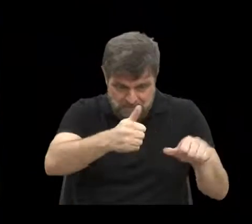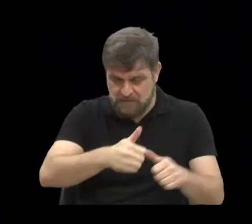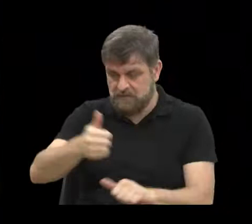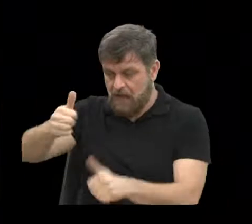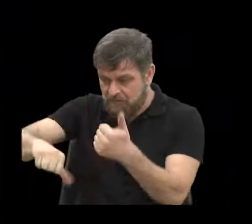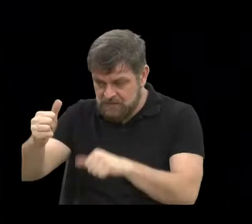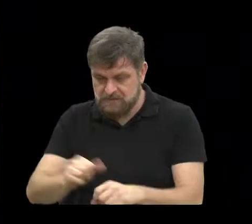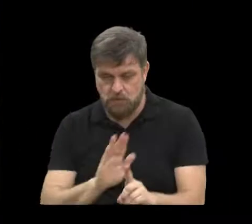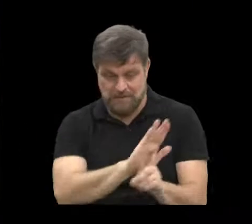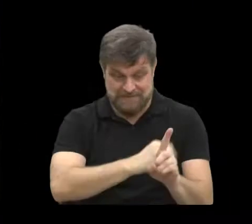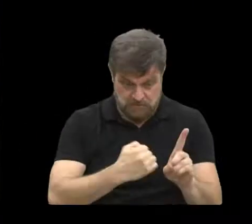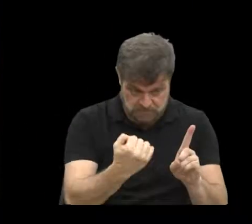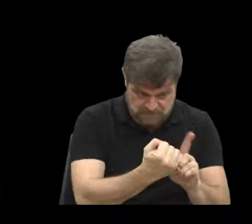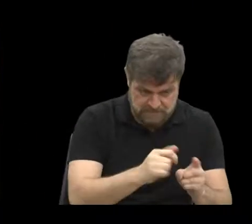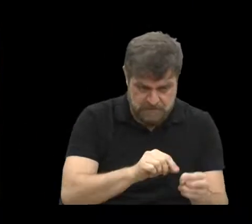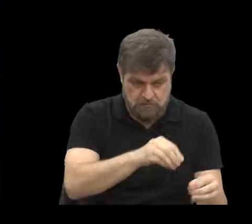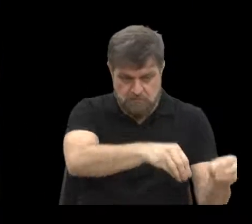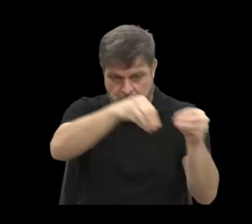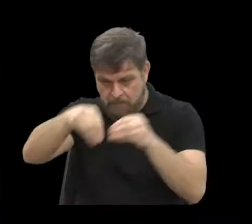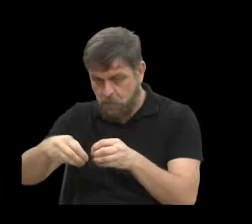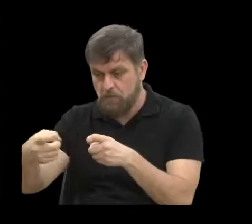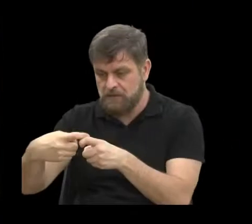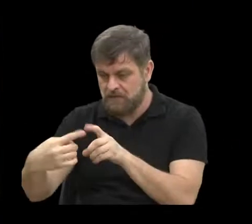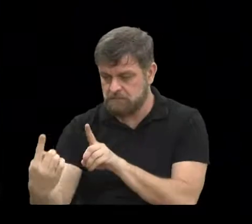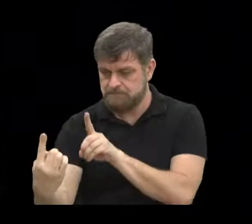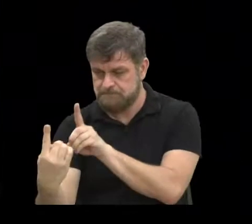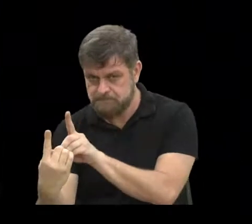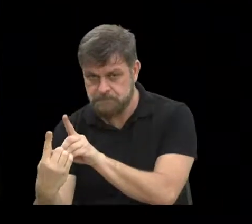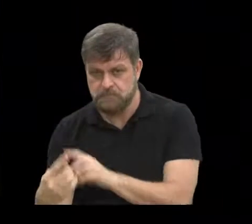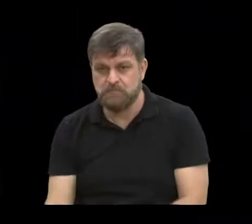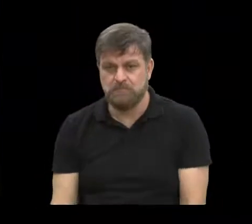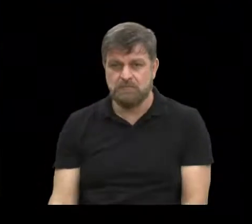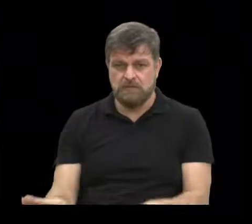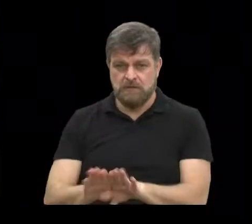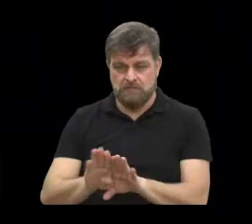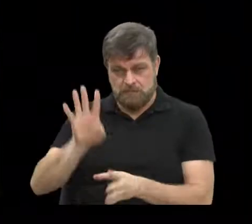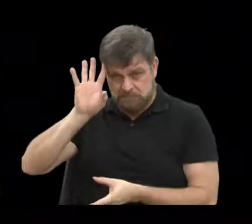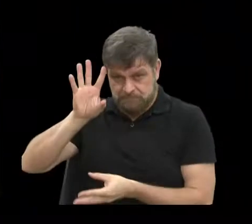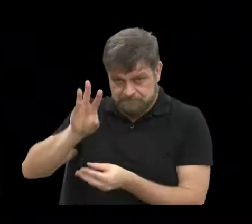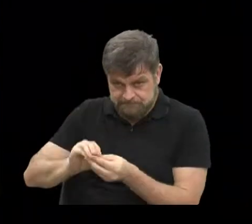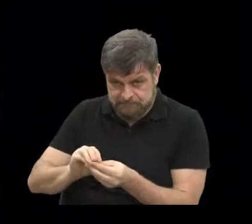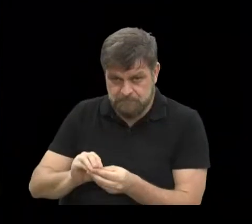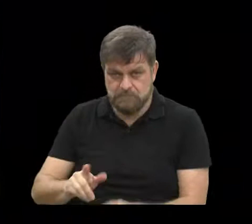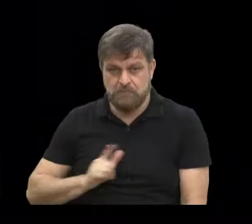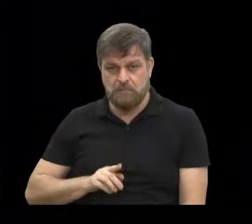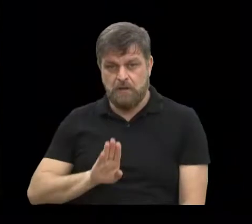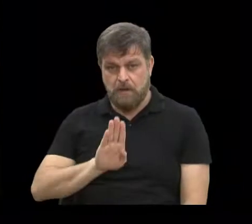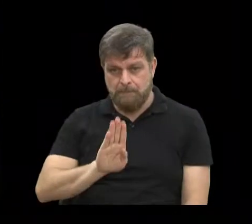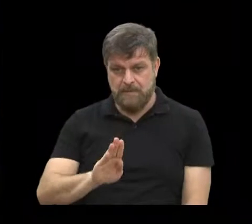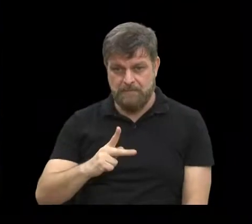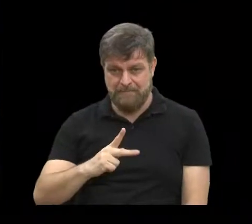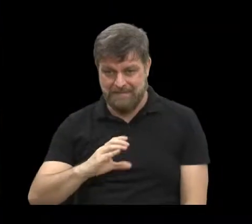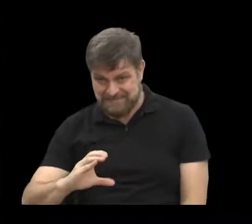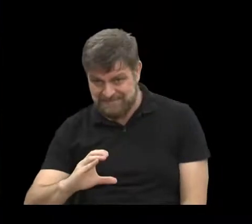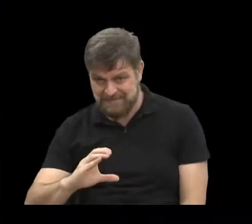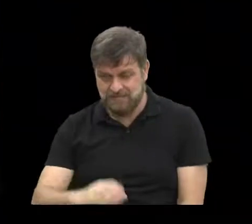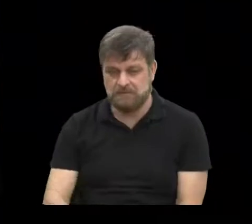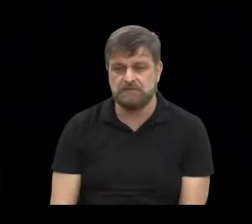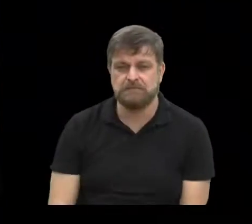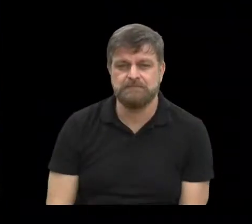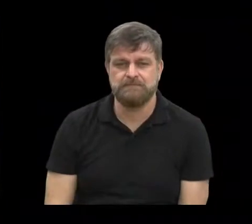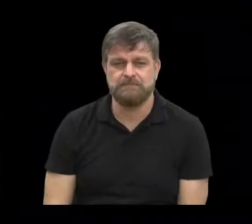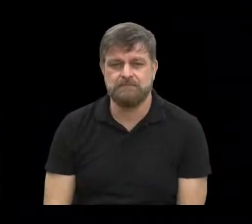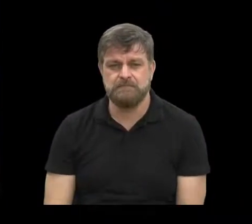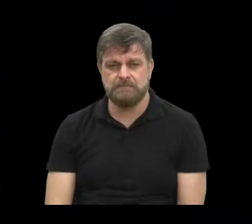e a médica, ok? Para finalizar um pouquinho sobre a questão do BPC,